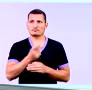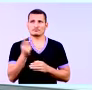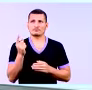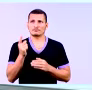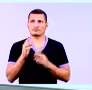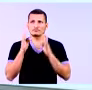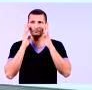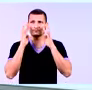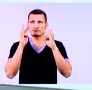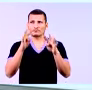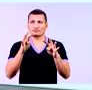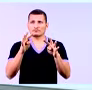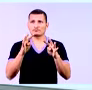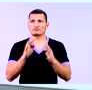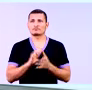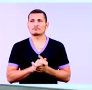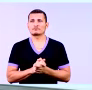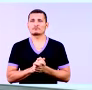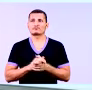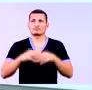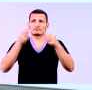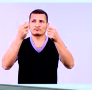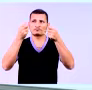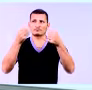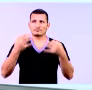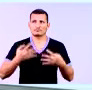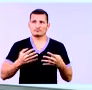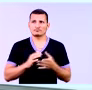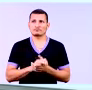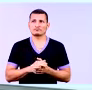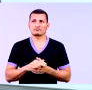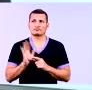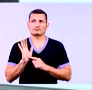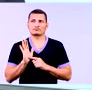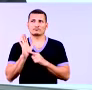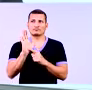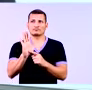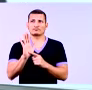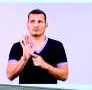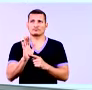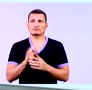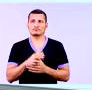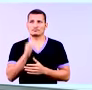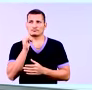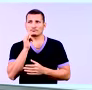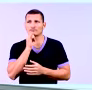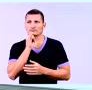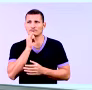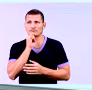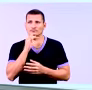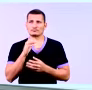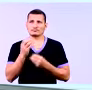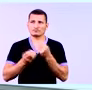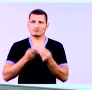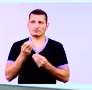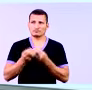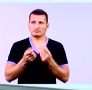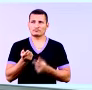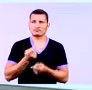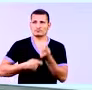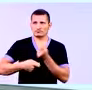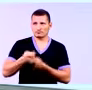tenham atenção nessa explicação, que nós vamos demonstrar, através de um exemplo, como é que a transação